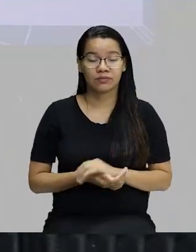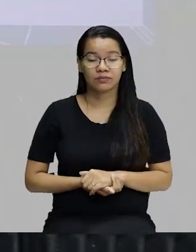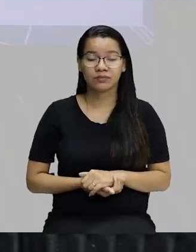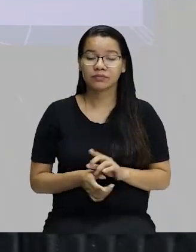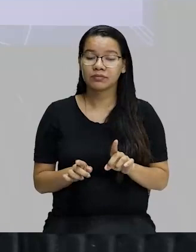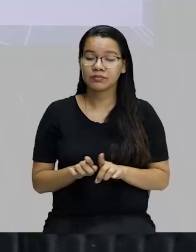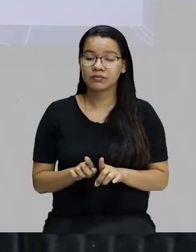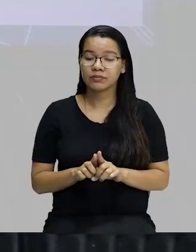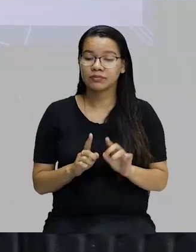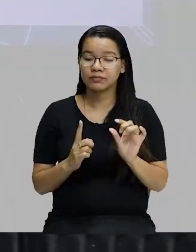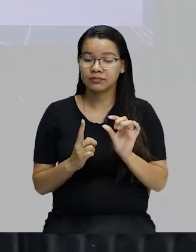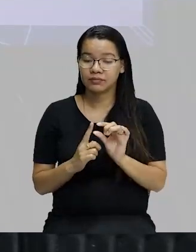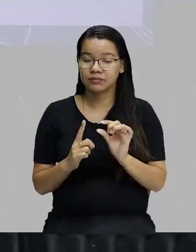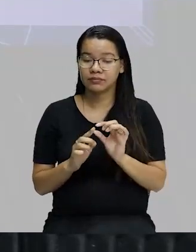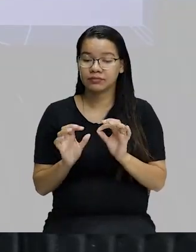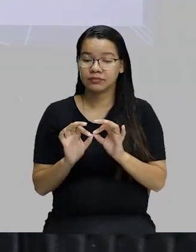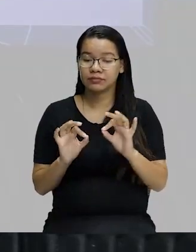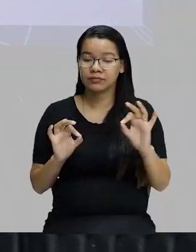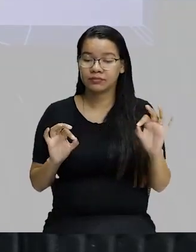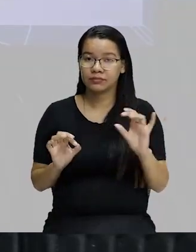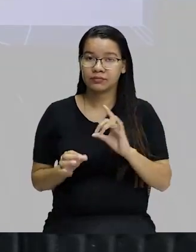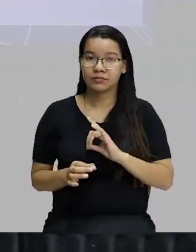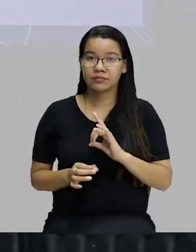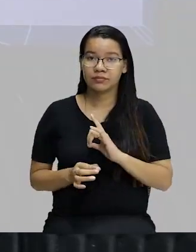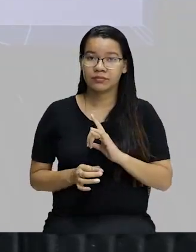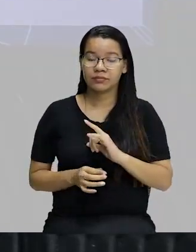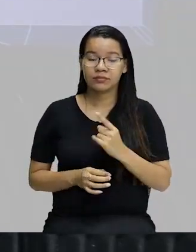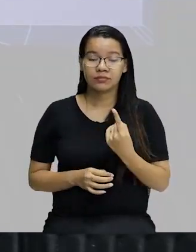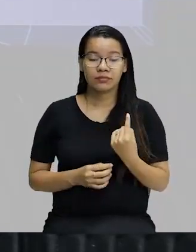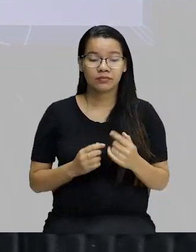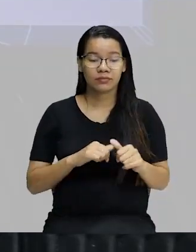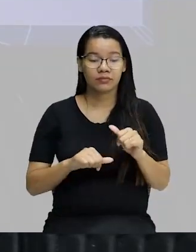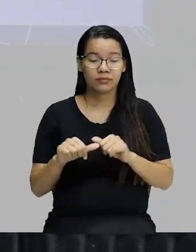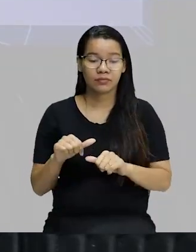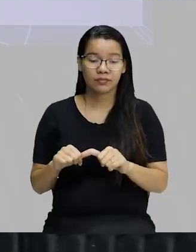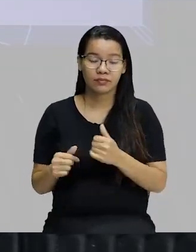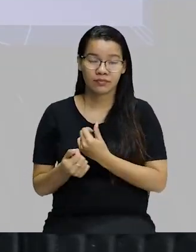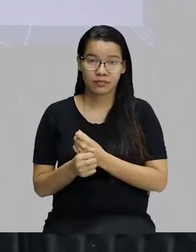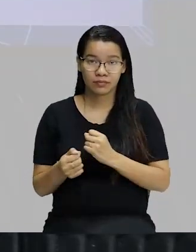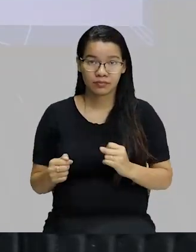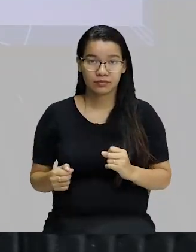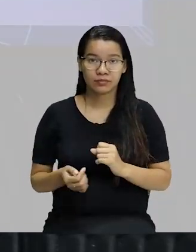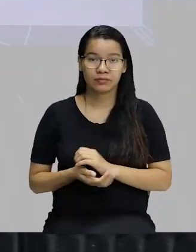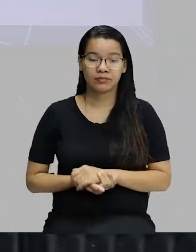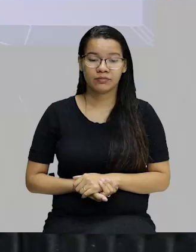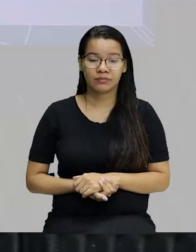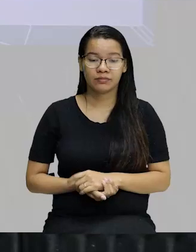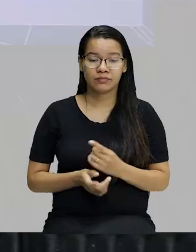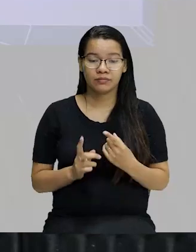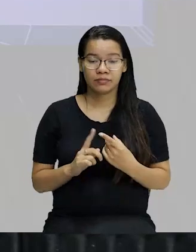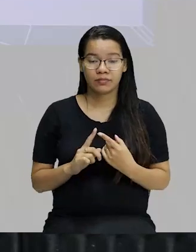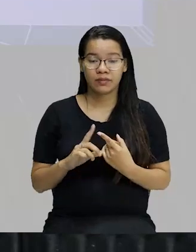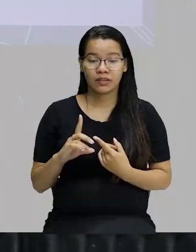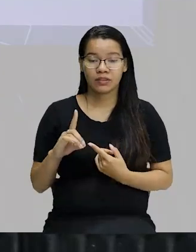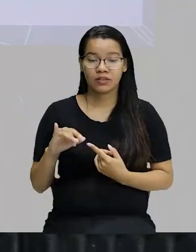as palavras distantes, eu vou ter uma mudança um pouco maior. Tá?